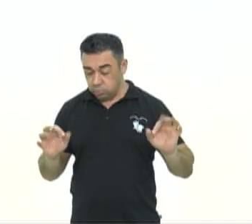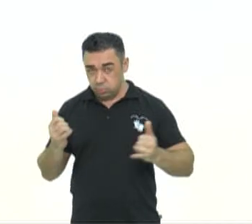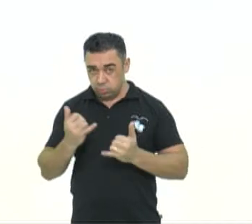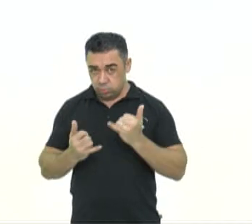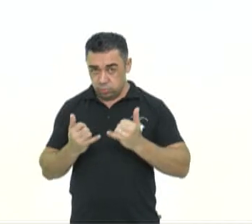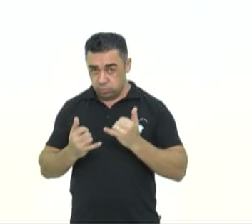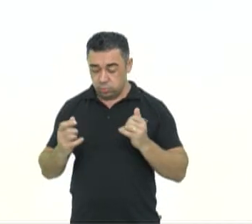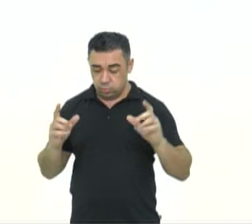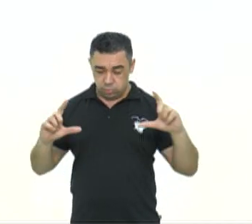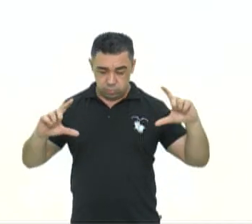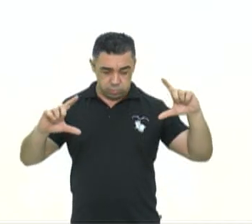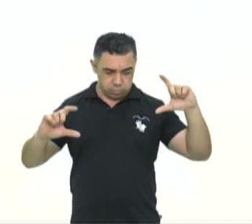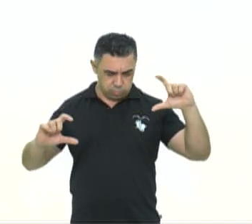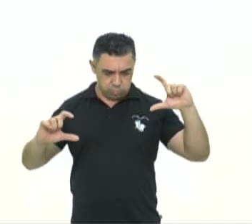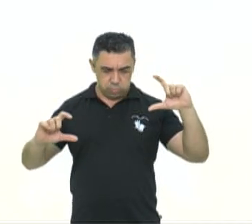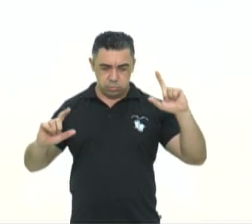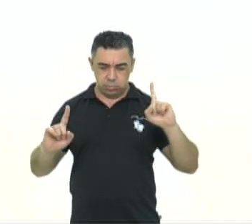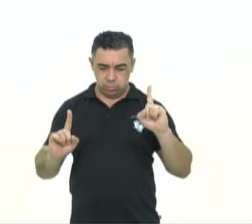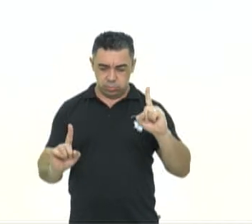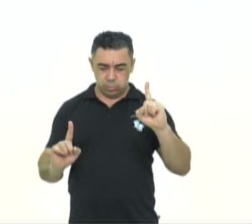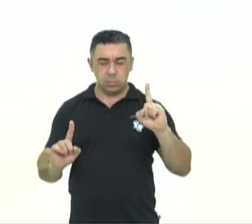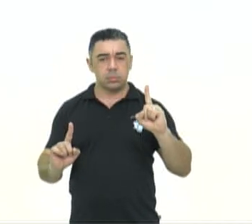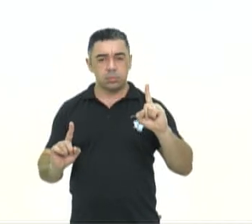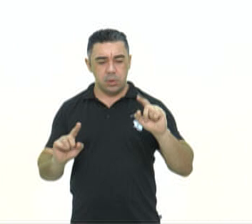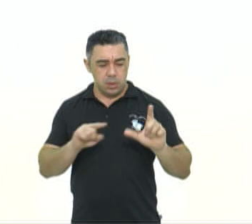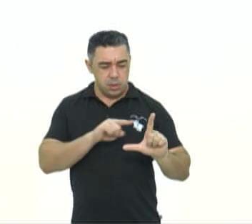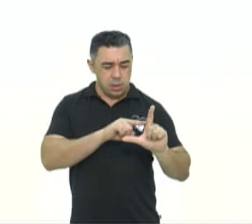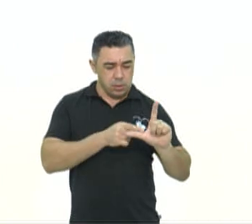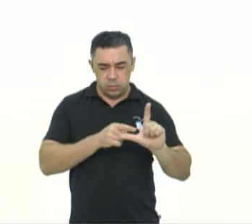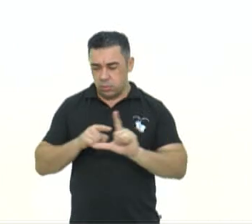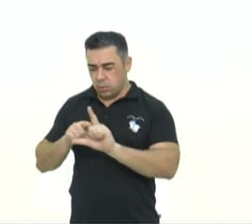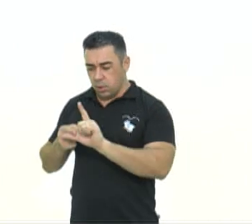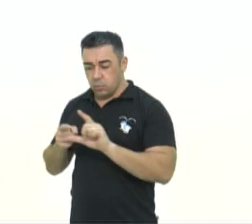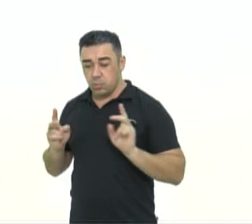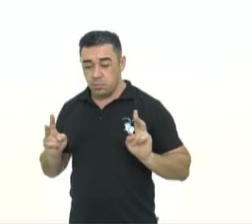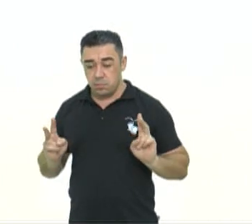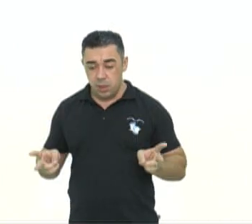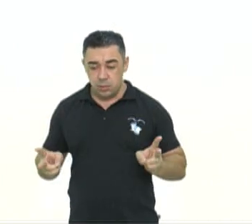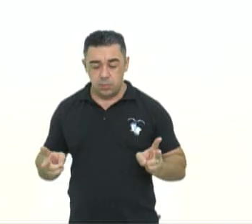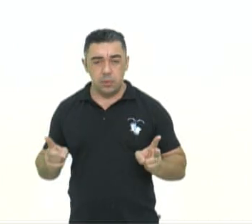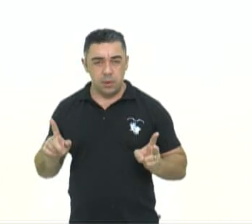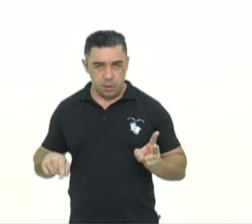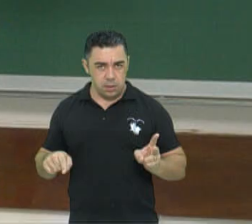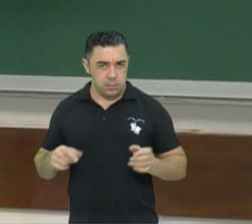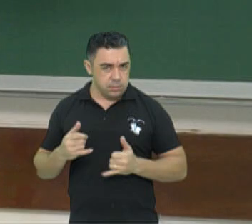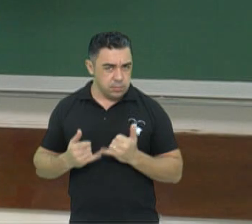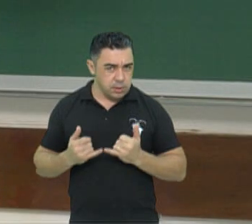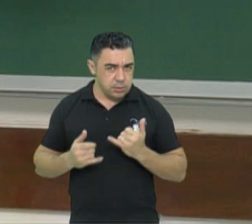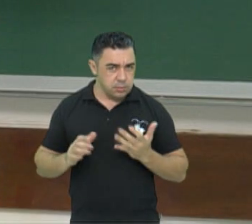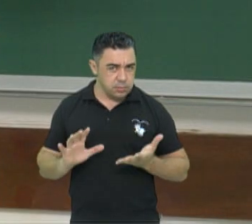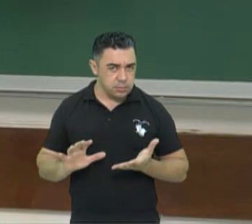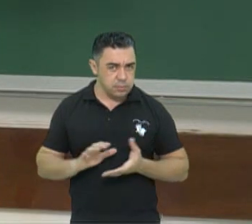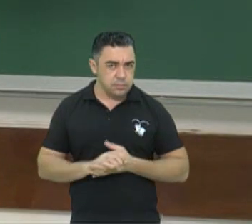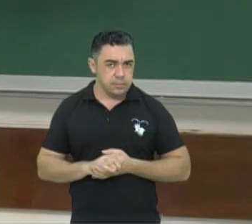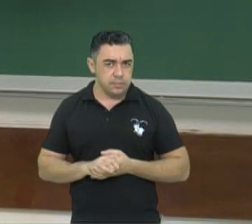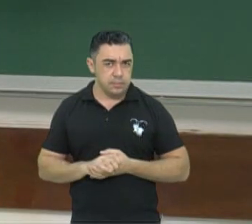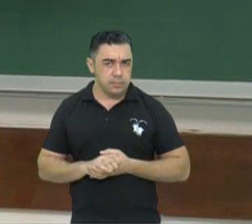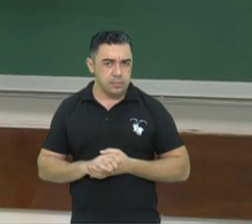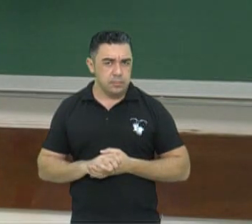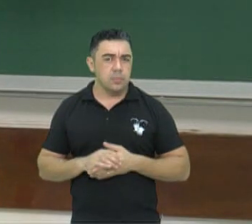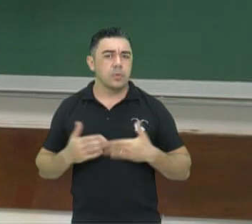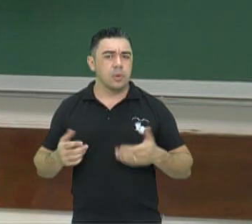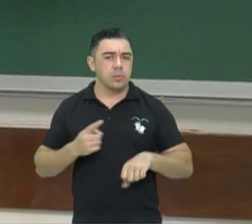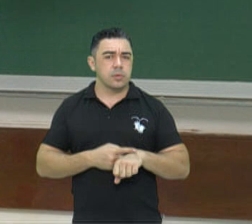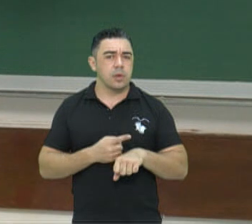correspondentes proporcionais e ângulos correspondentes congruentes são semelhantes? Então,